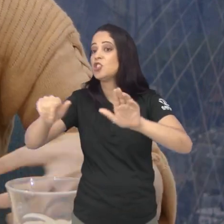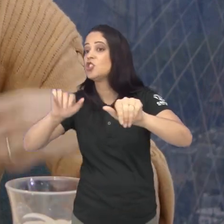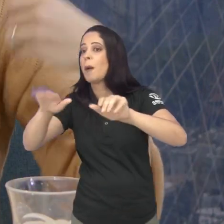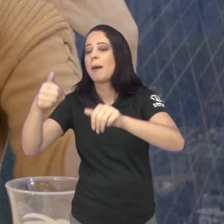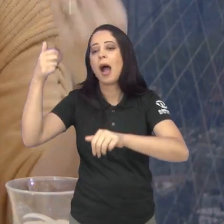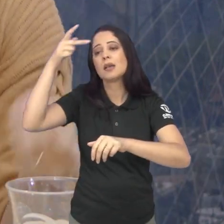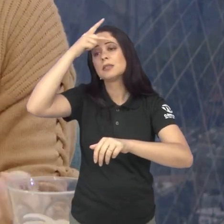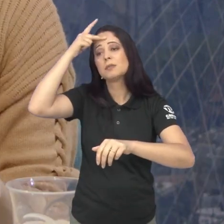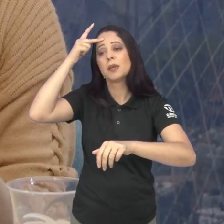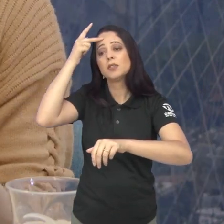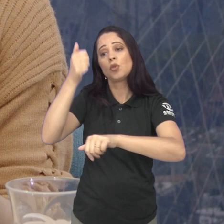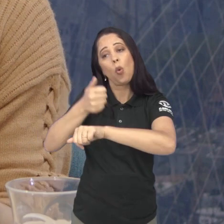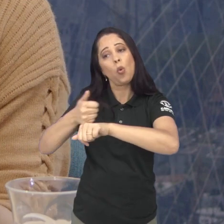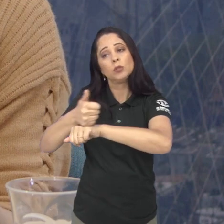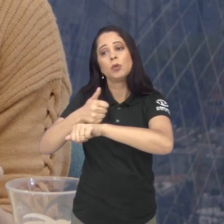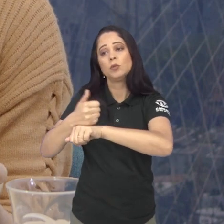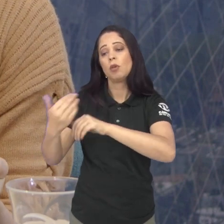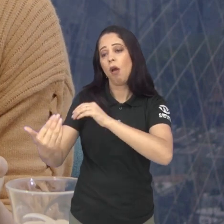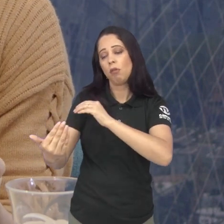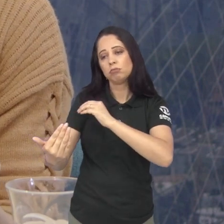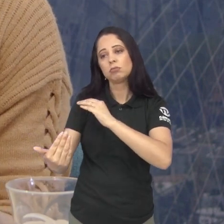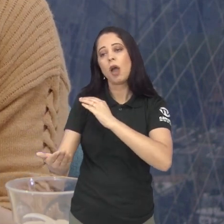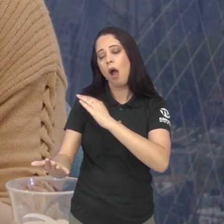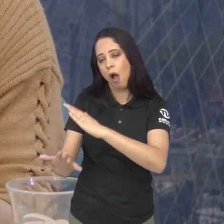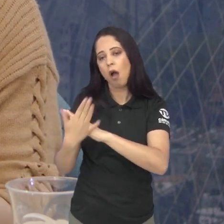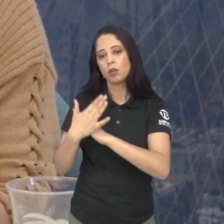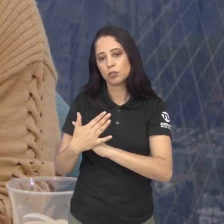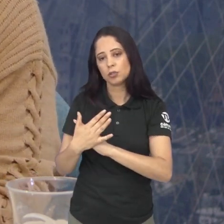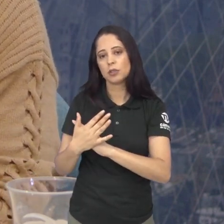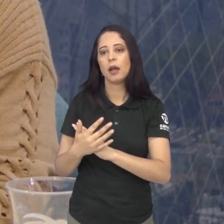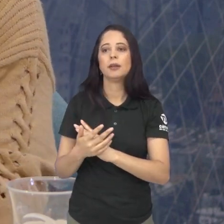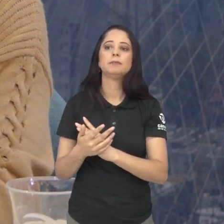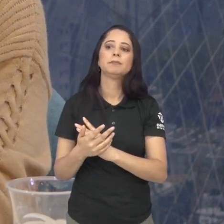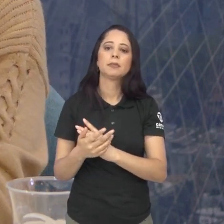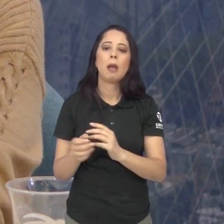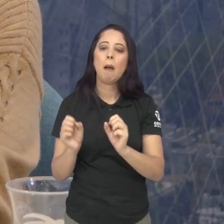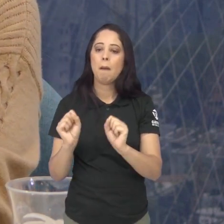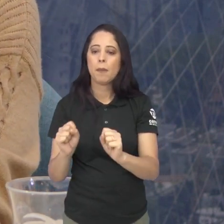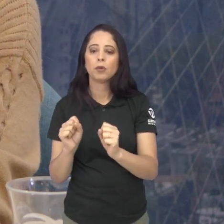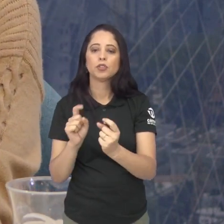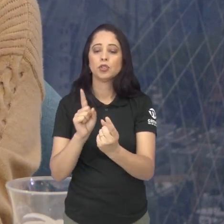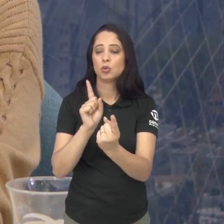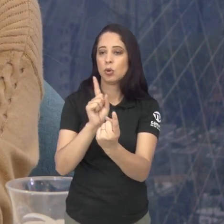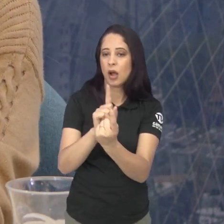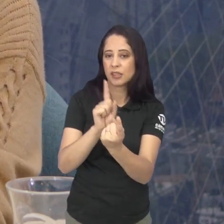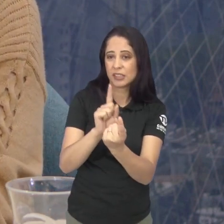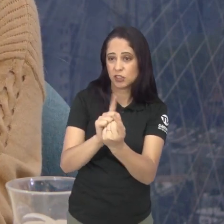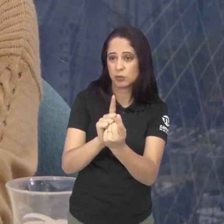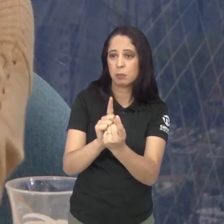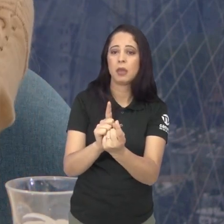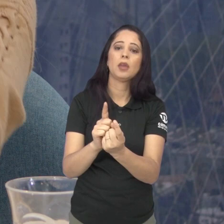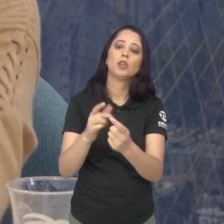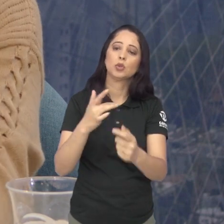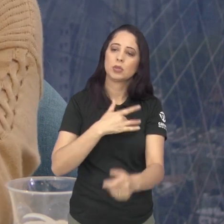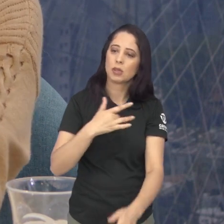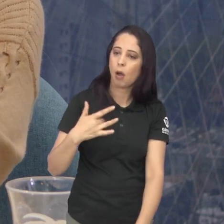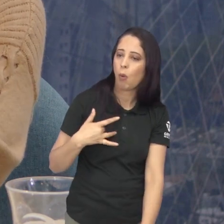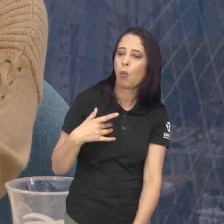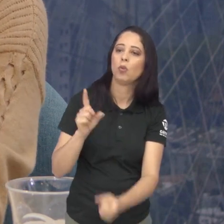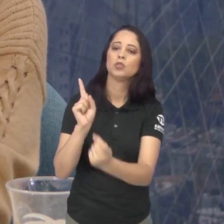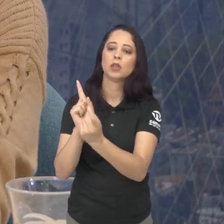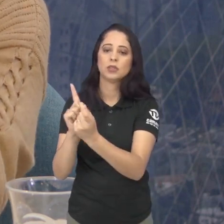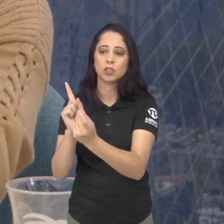a quererem fazer algum movimento em favor do autismo, seja ele no atendimento, na intervenção da área clínica, na